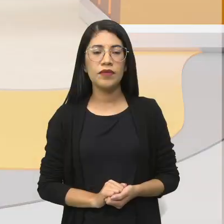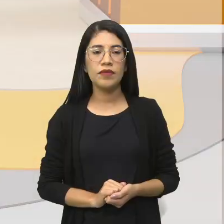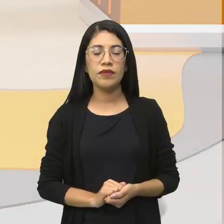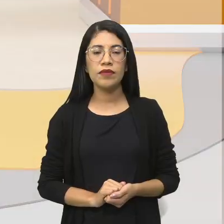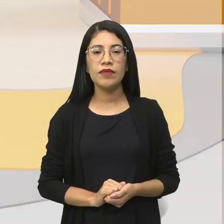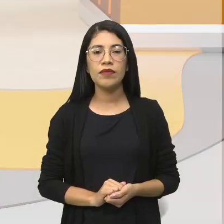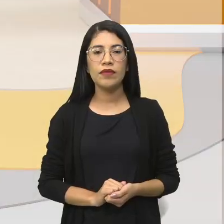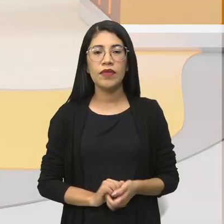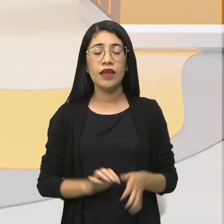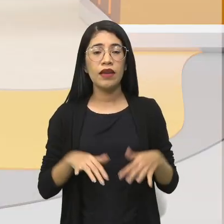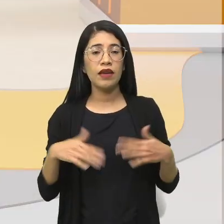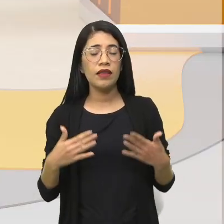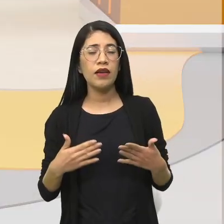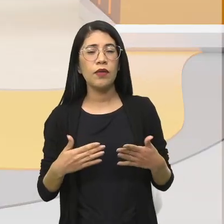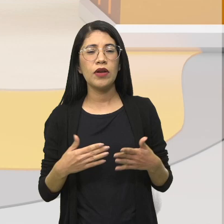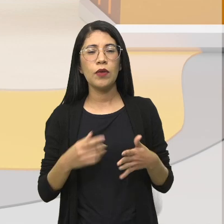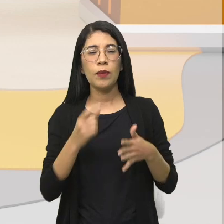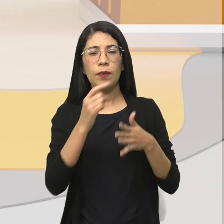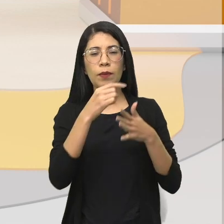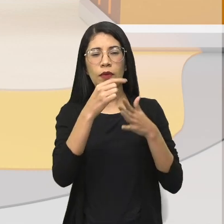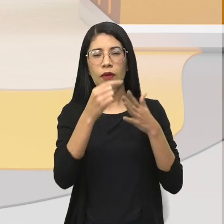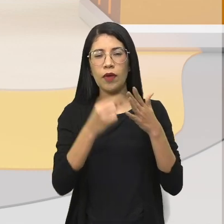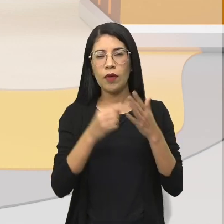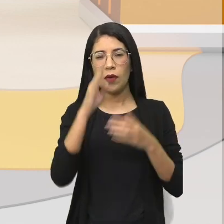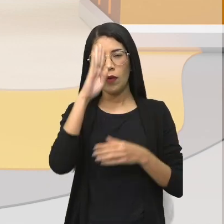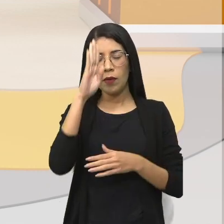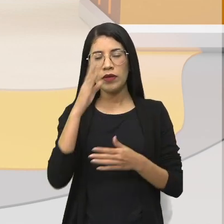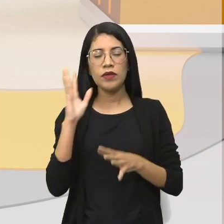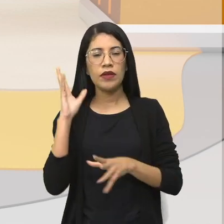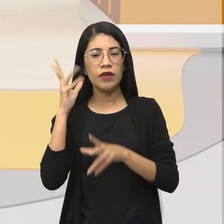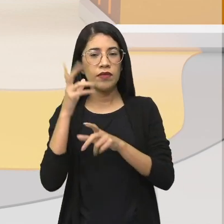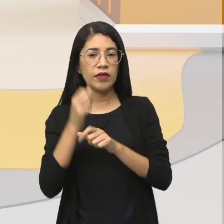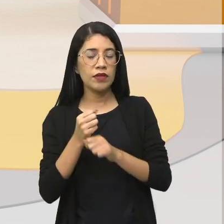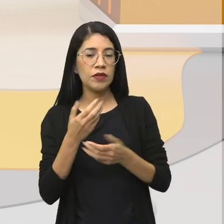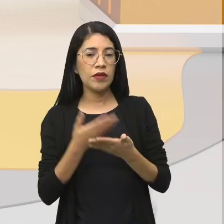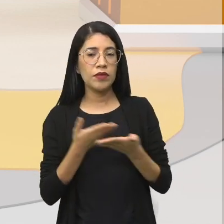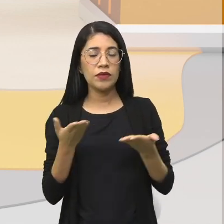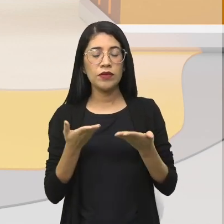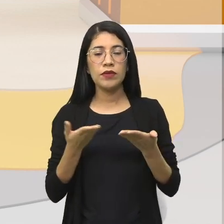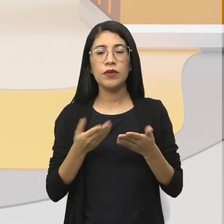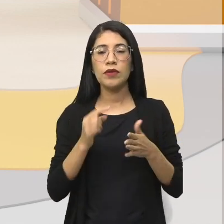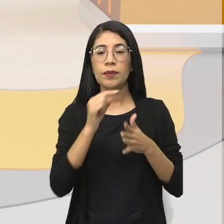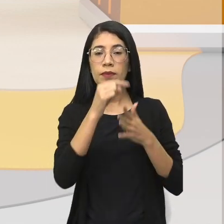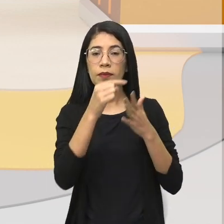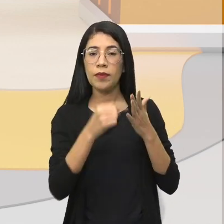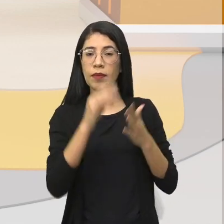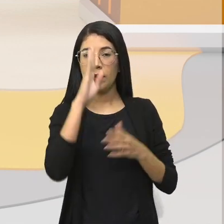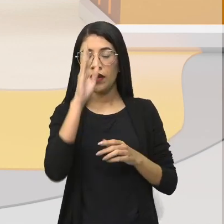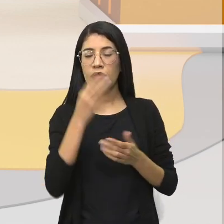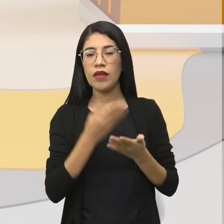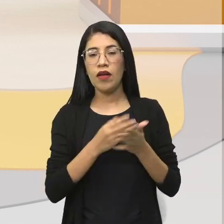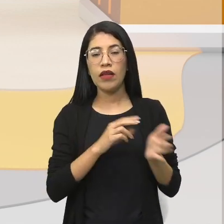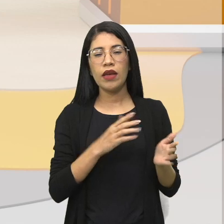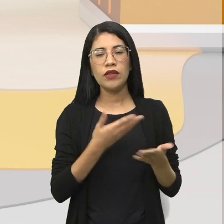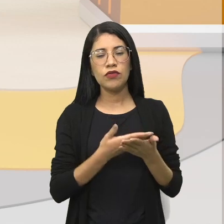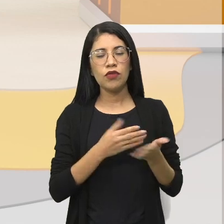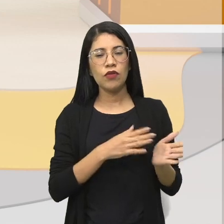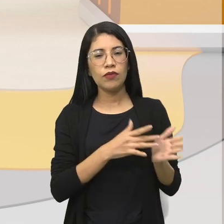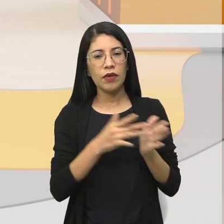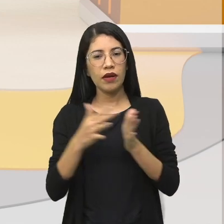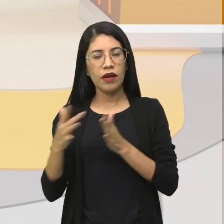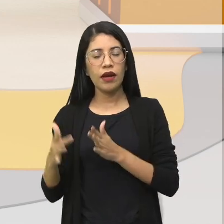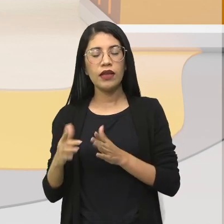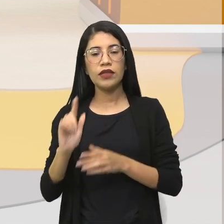Então, gente, vamos aí aos principais pontos da revisão, né? Os principais pontos aí das nossas aulas do componente